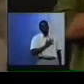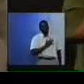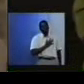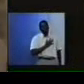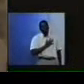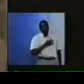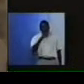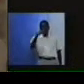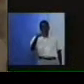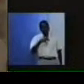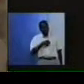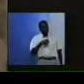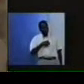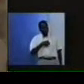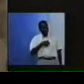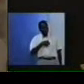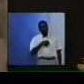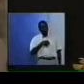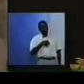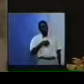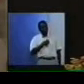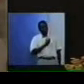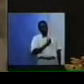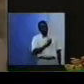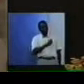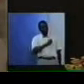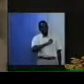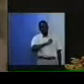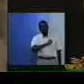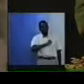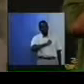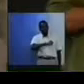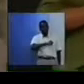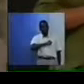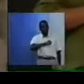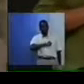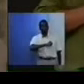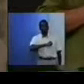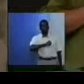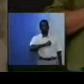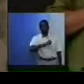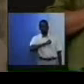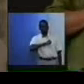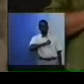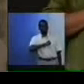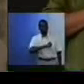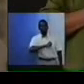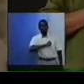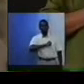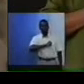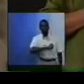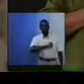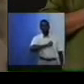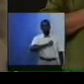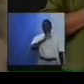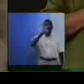E vai sentindo no batimento cardíaco, e vai sentindo na sua respiração,